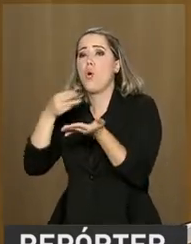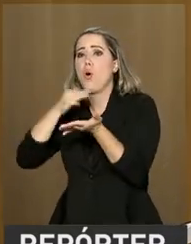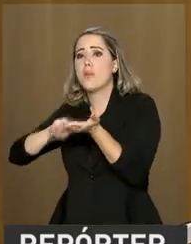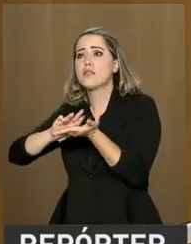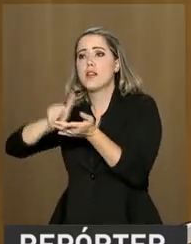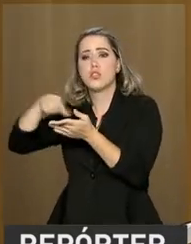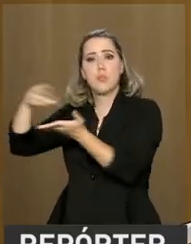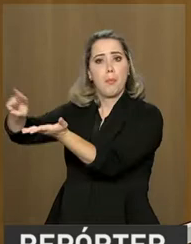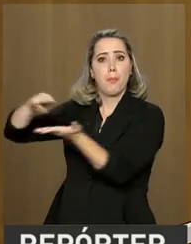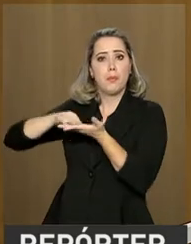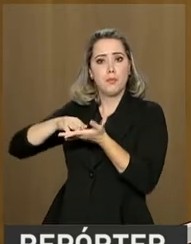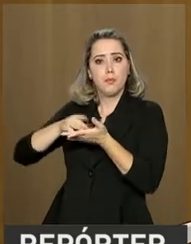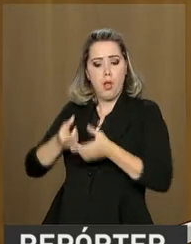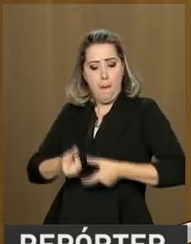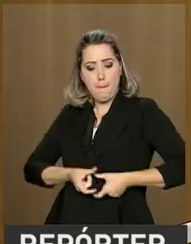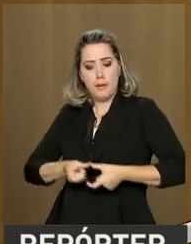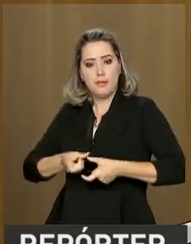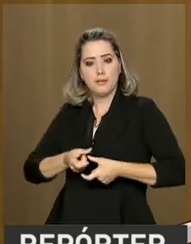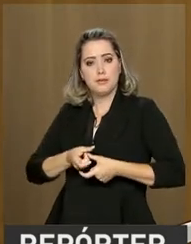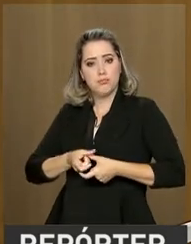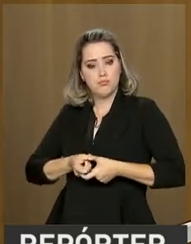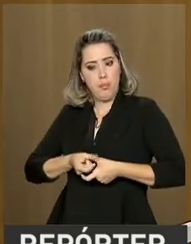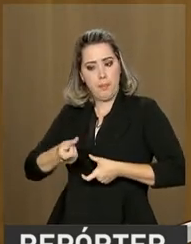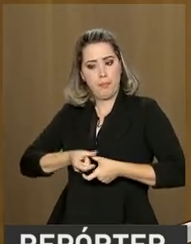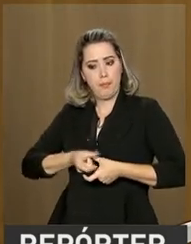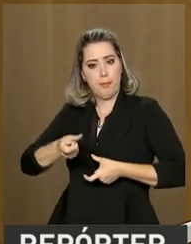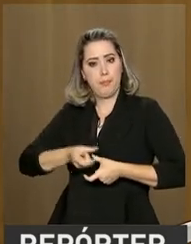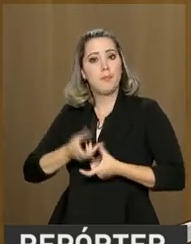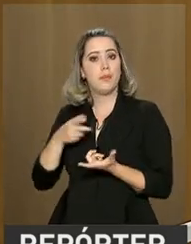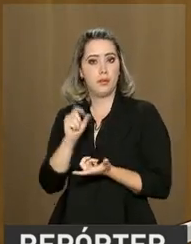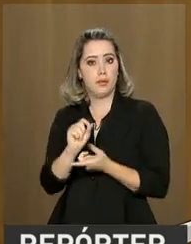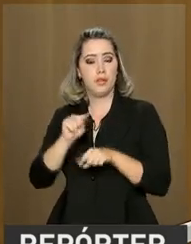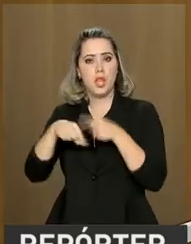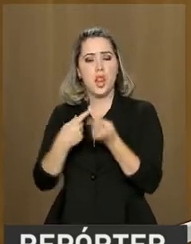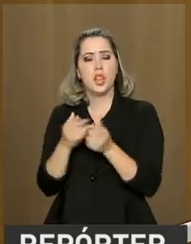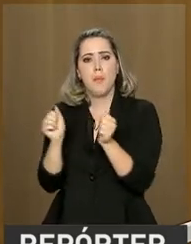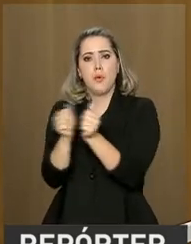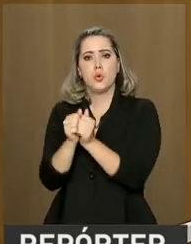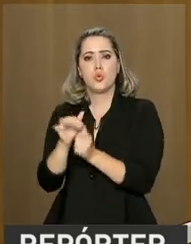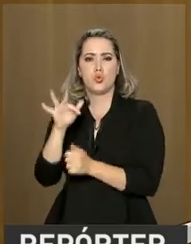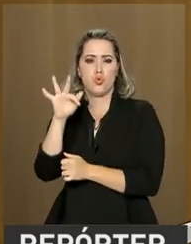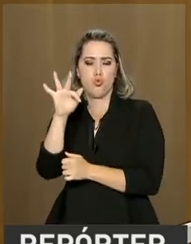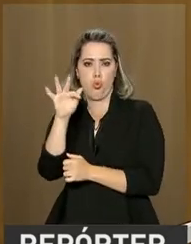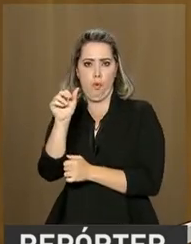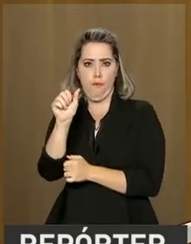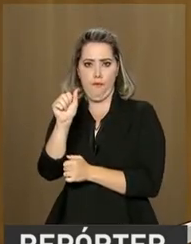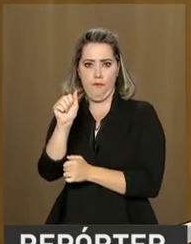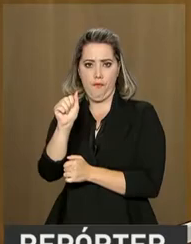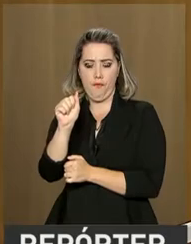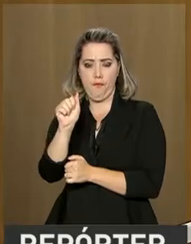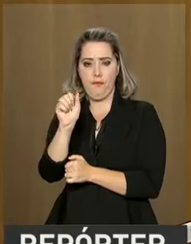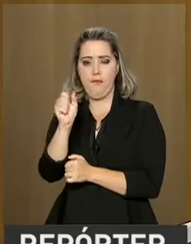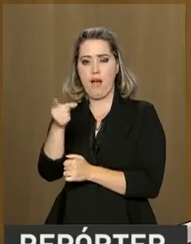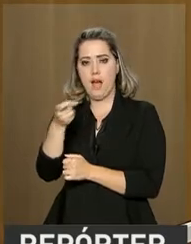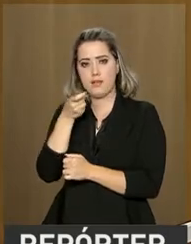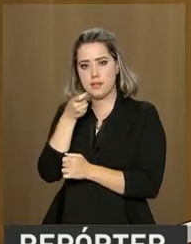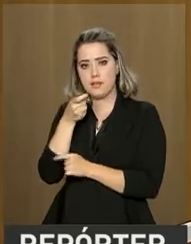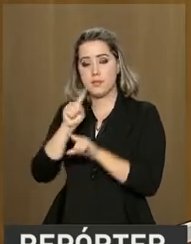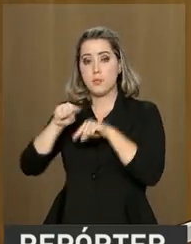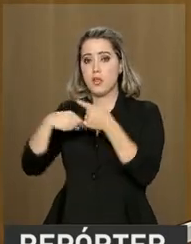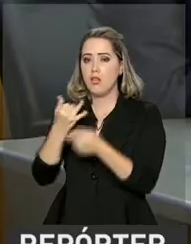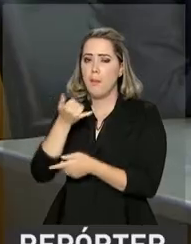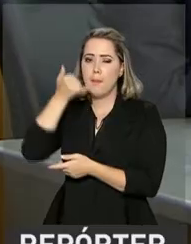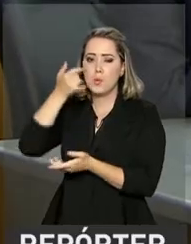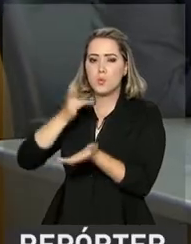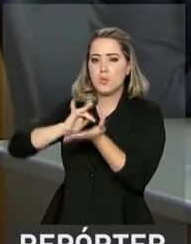depois vieram o fax aproximadamente e depois do telefone